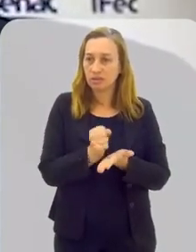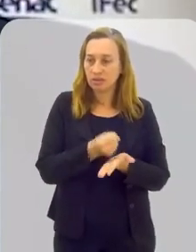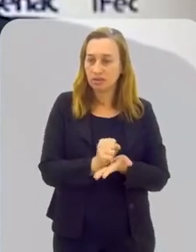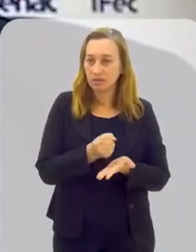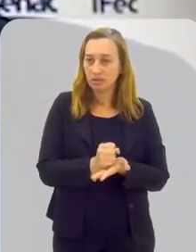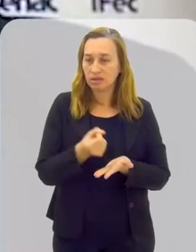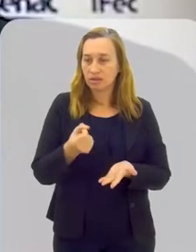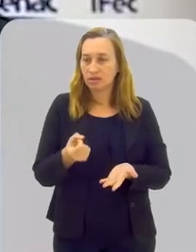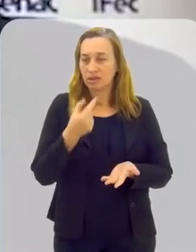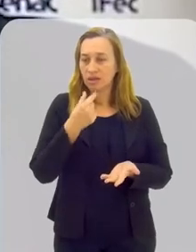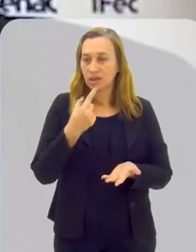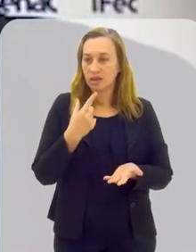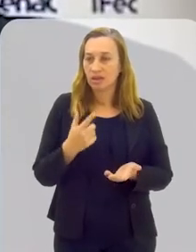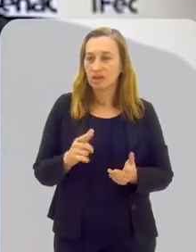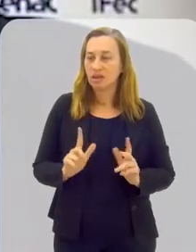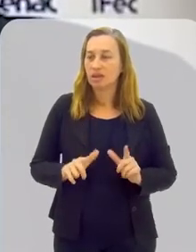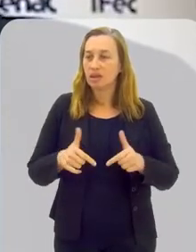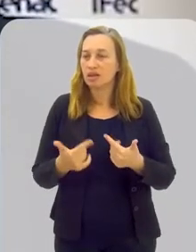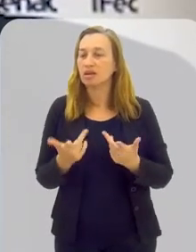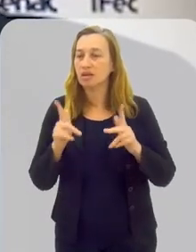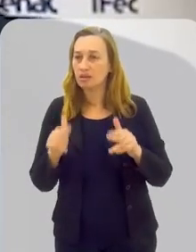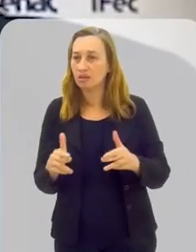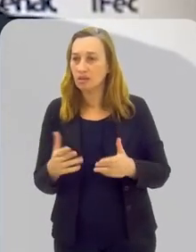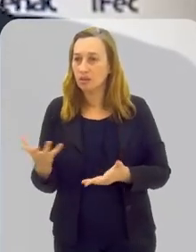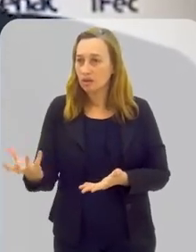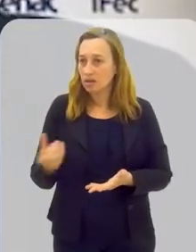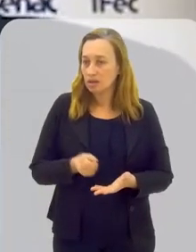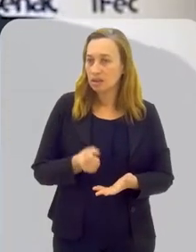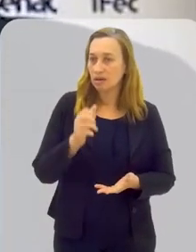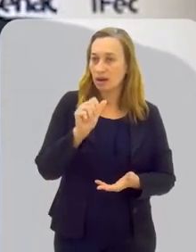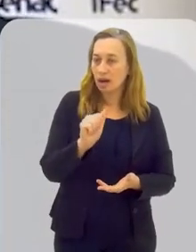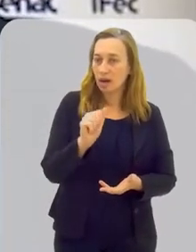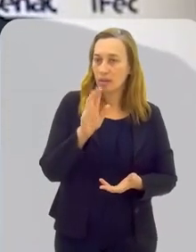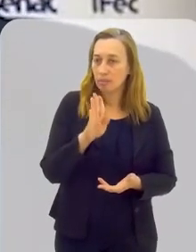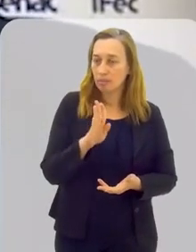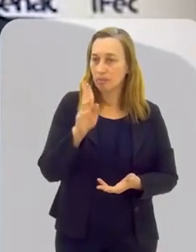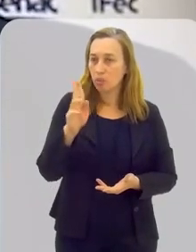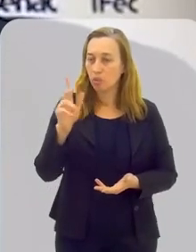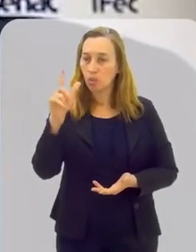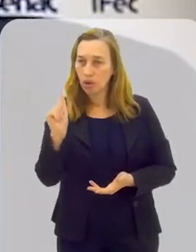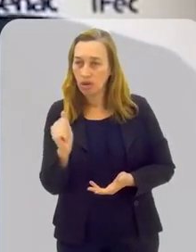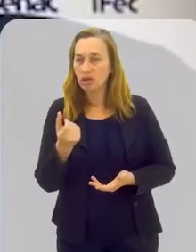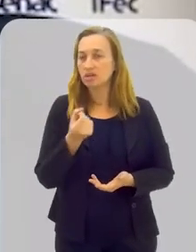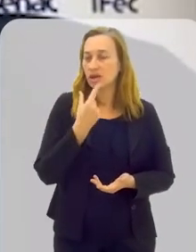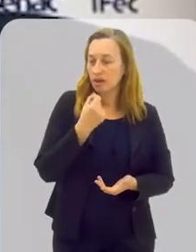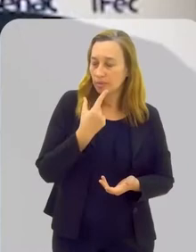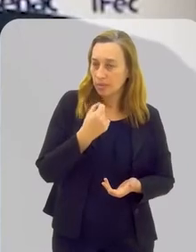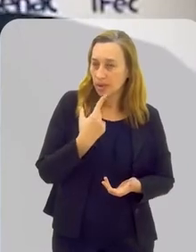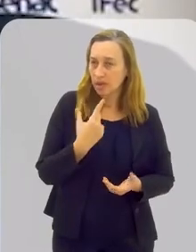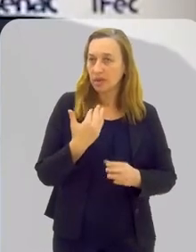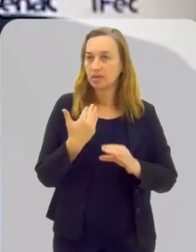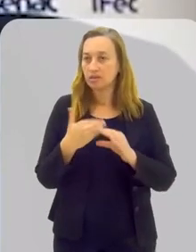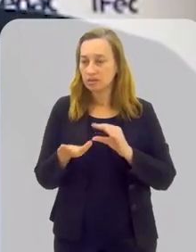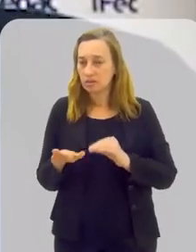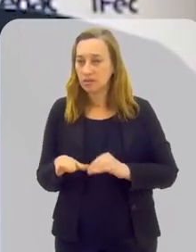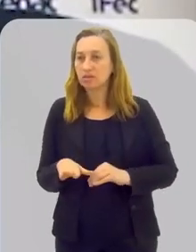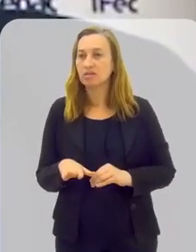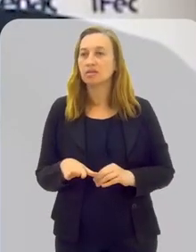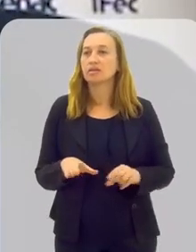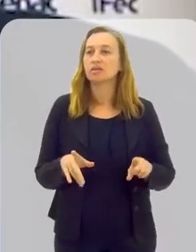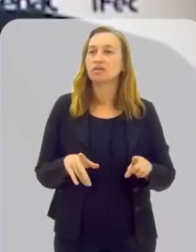é uma máquina que fica dentro das Farmácias e ela funciona da mesma forma ela recebe a bula